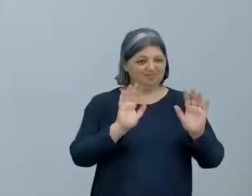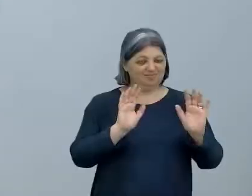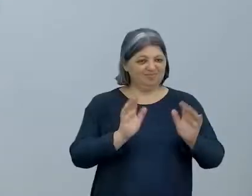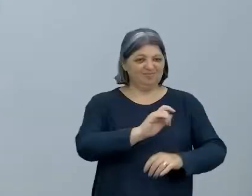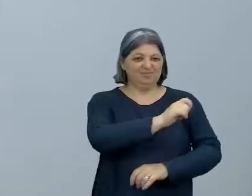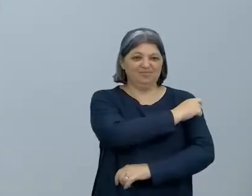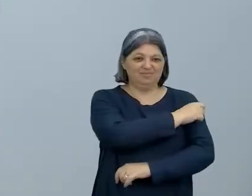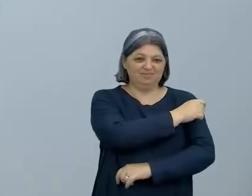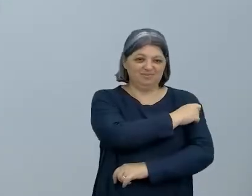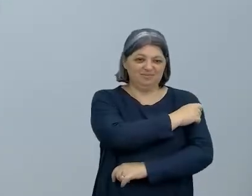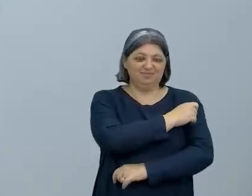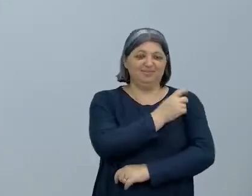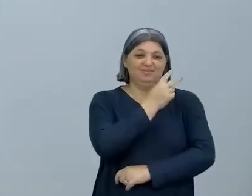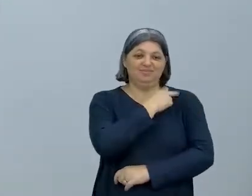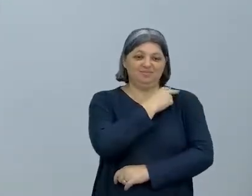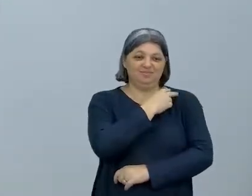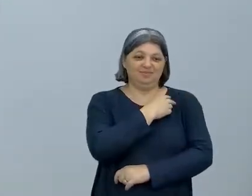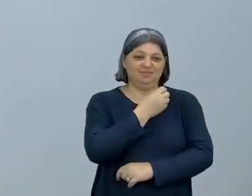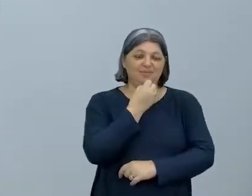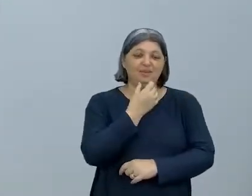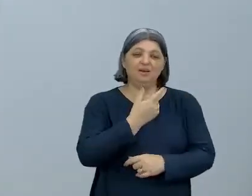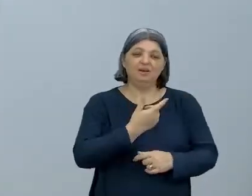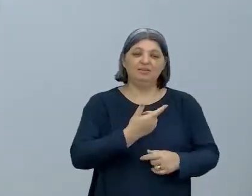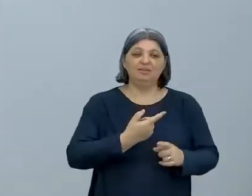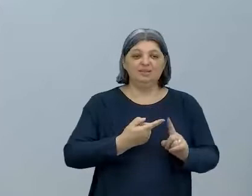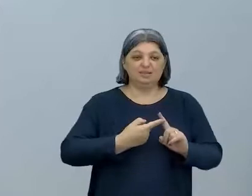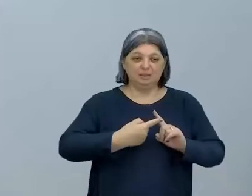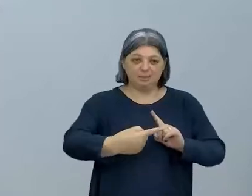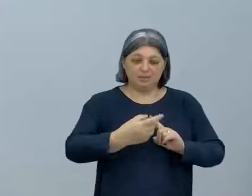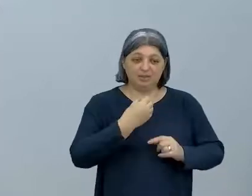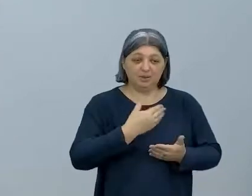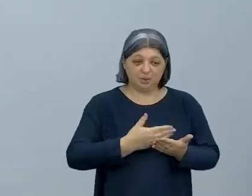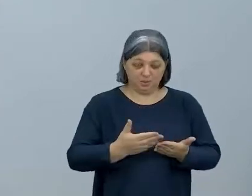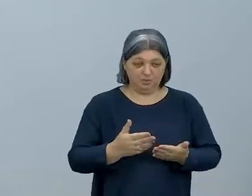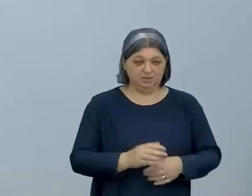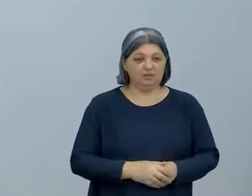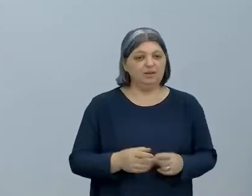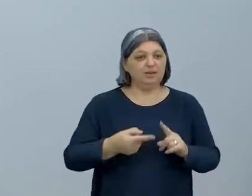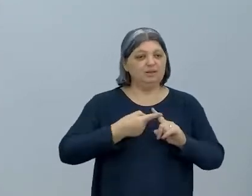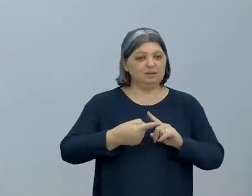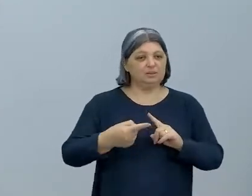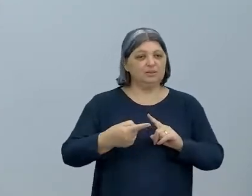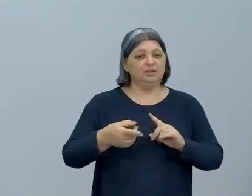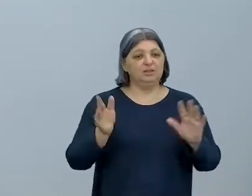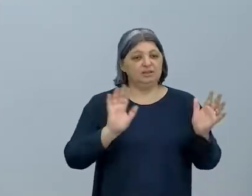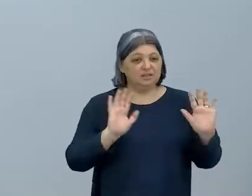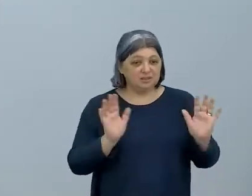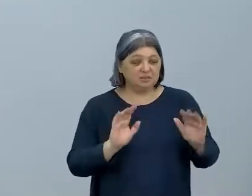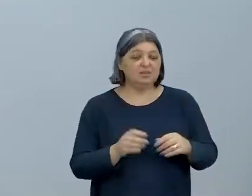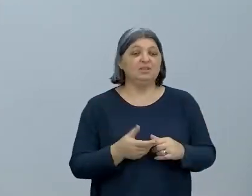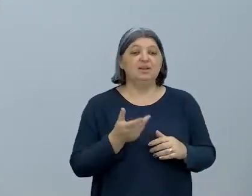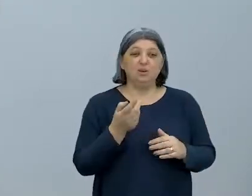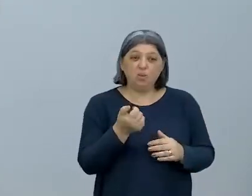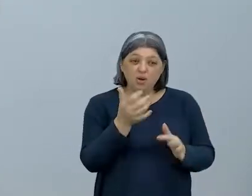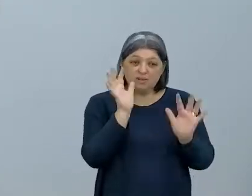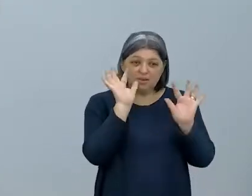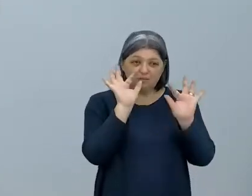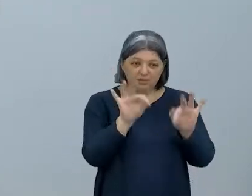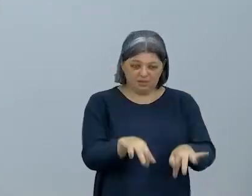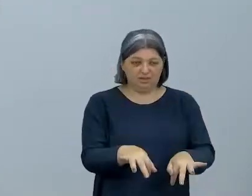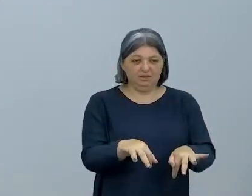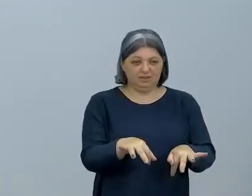estudantes da segunda série. Mais uma semana se inicia e essa semana aí é a semana da nossa despedida, está acabando aí